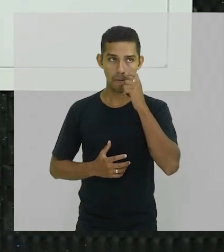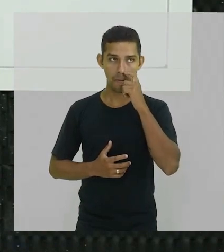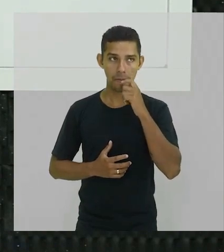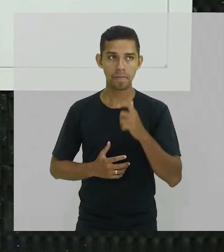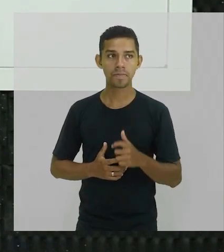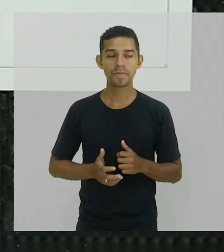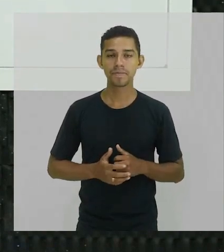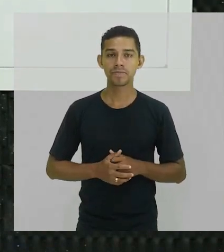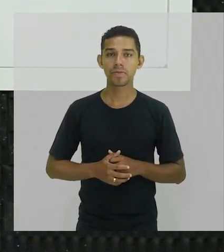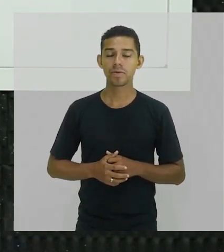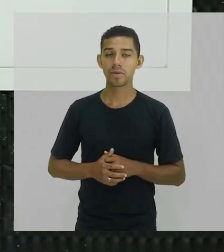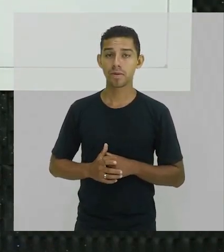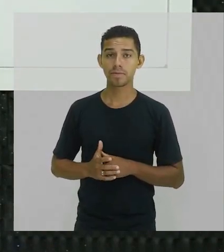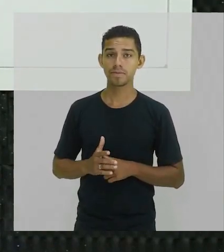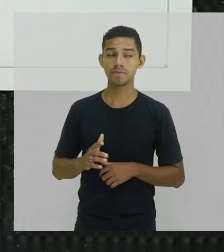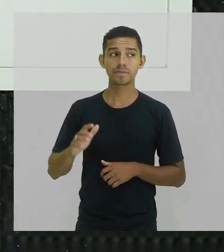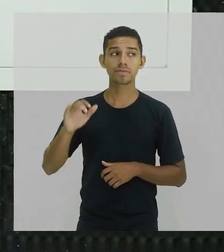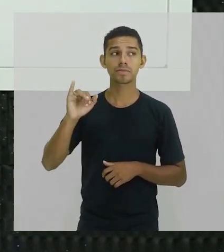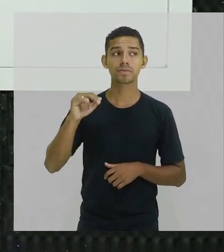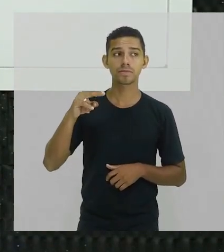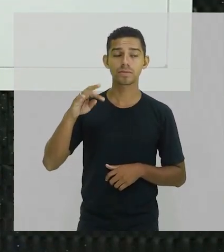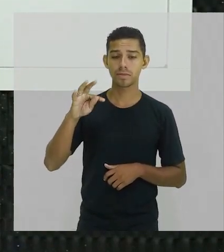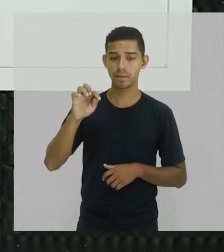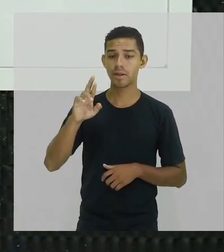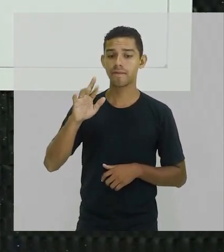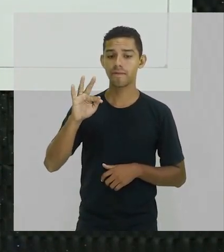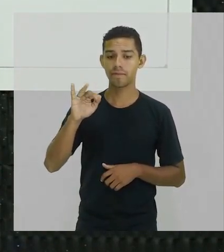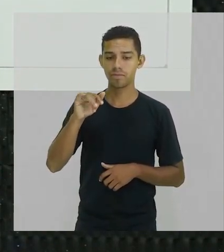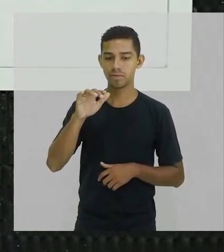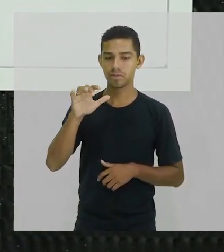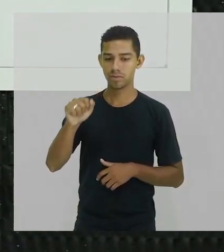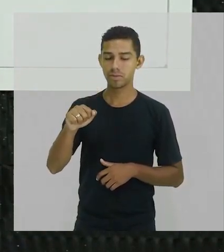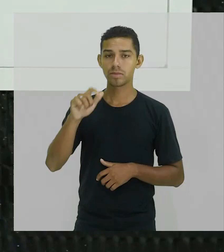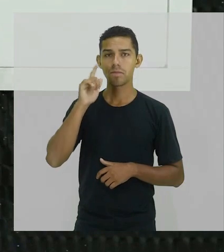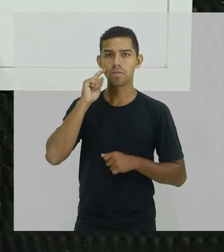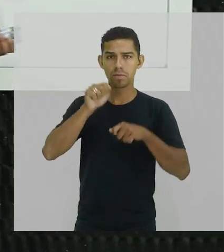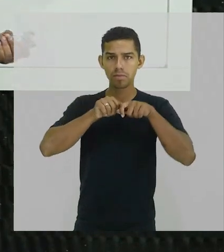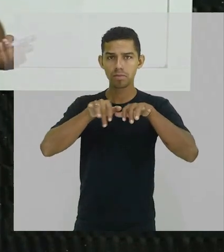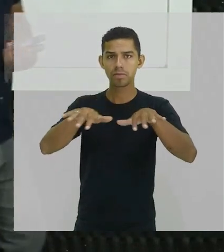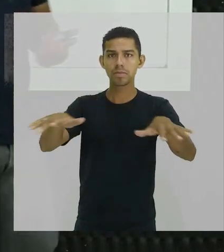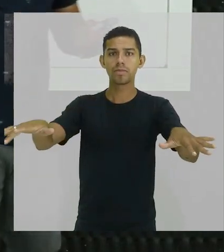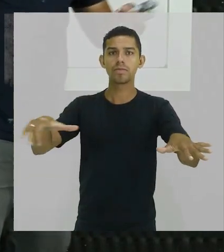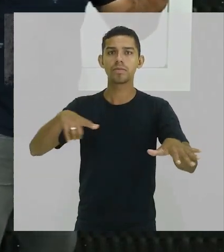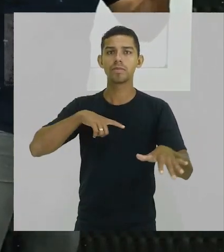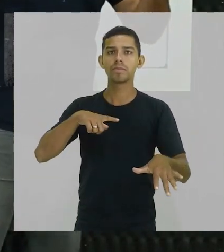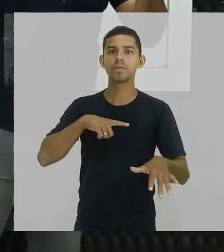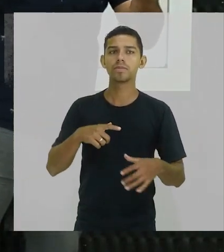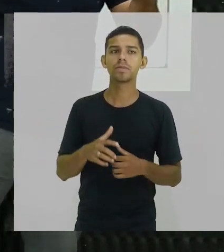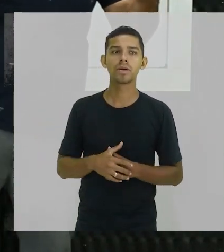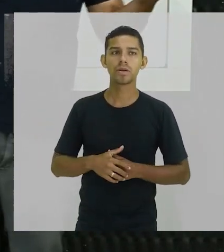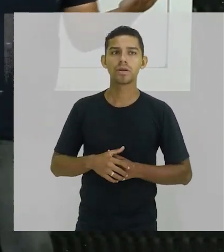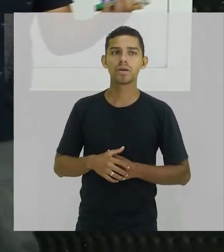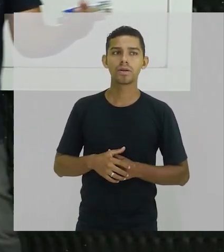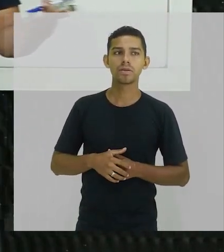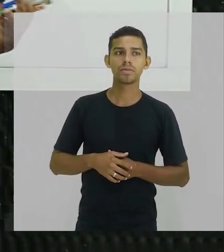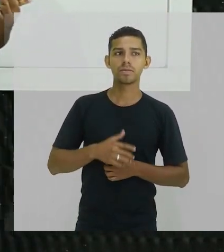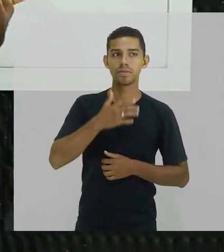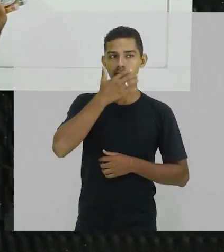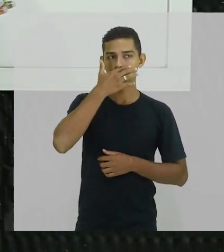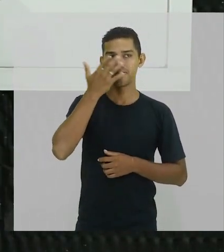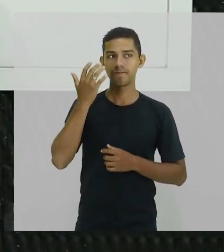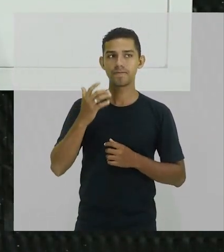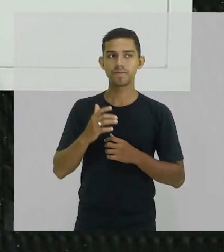interferência. Pronto. A interferência é quando nós temos ali a propagação de ondas que vêm de